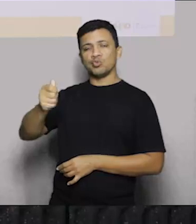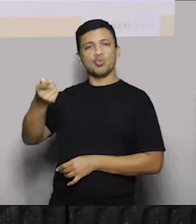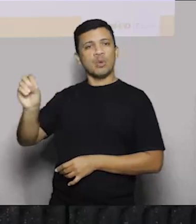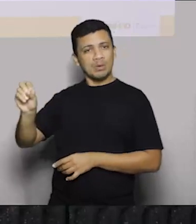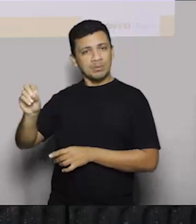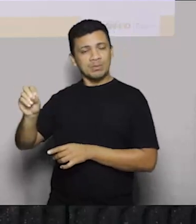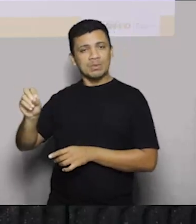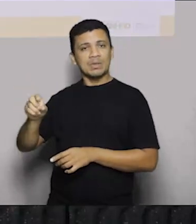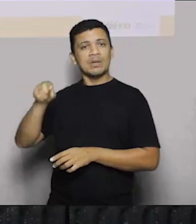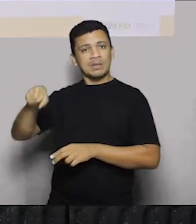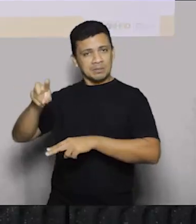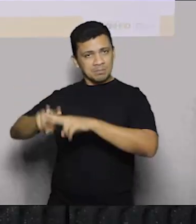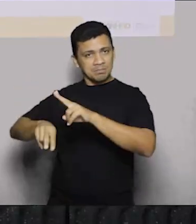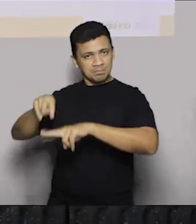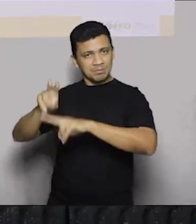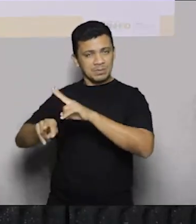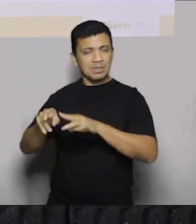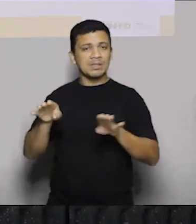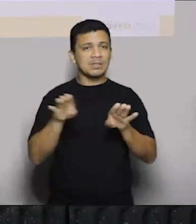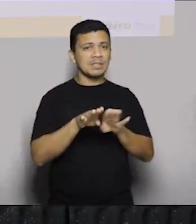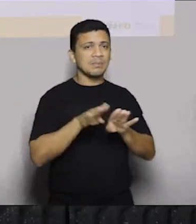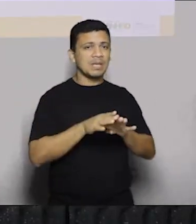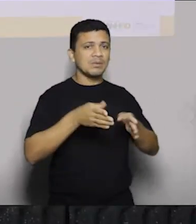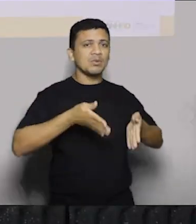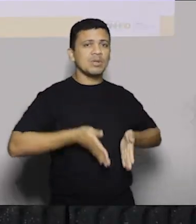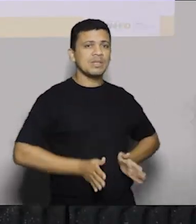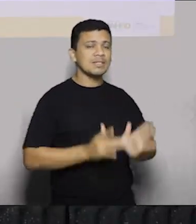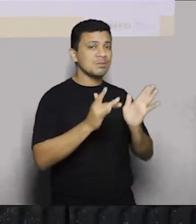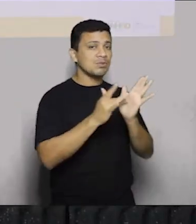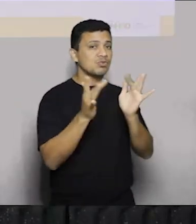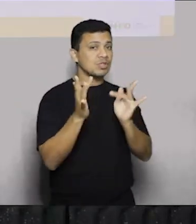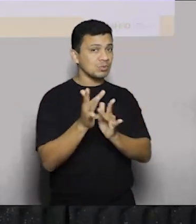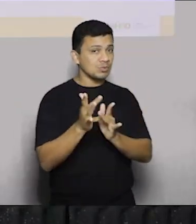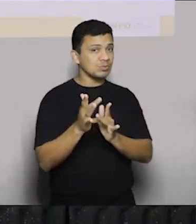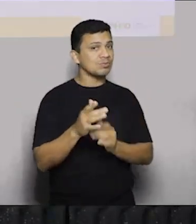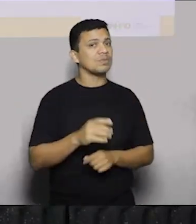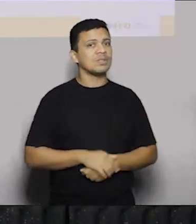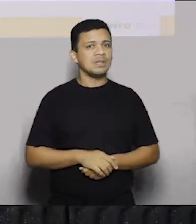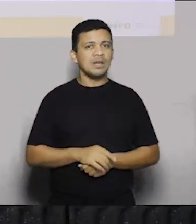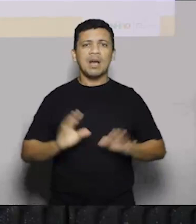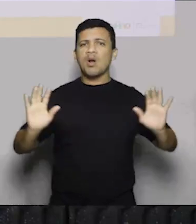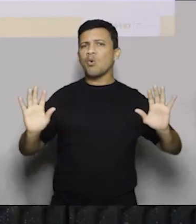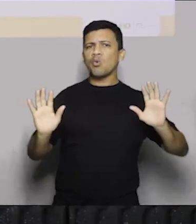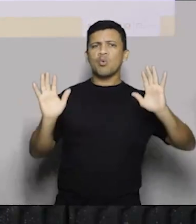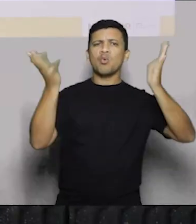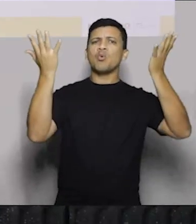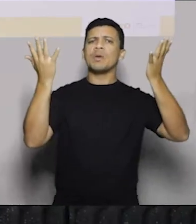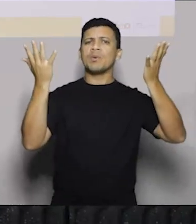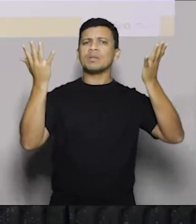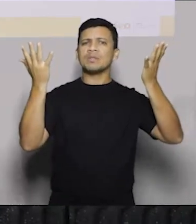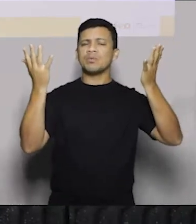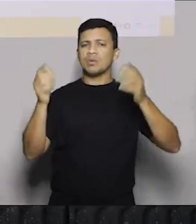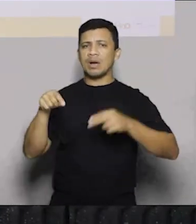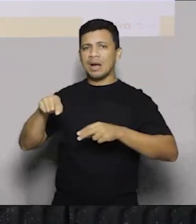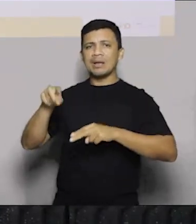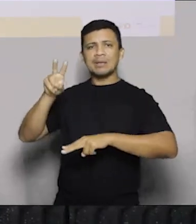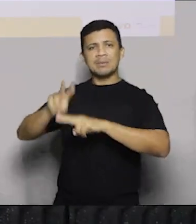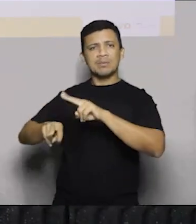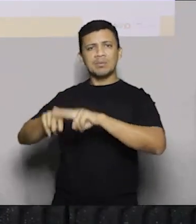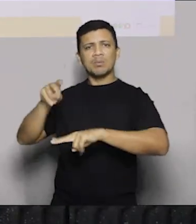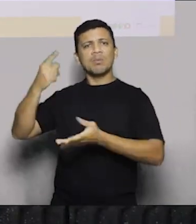Natal. É isso que ele está dizendo aqui no texto. E instituiu a data de comemoração a este último, ou seja, a João